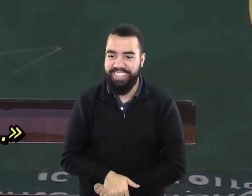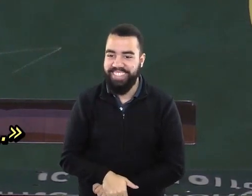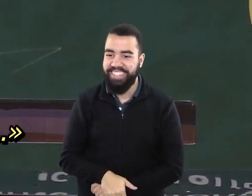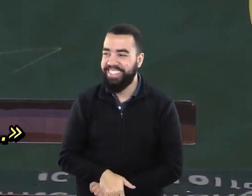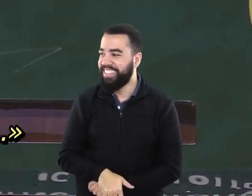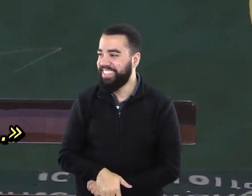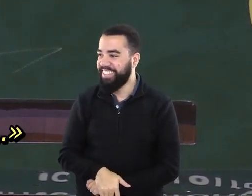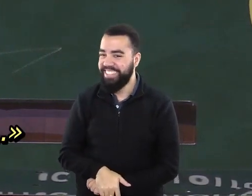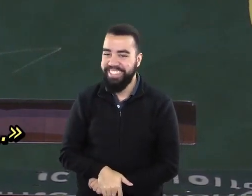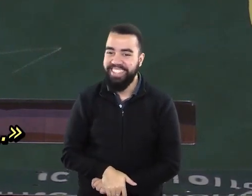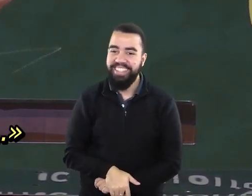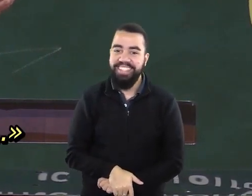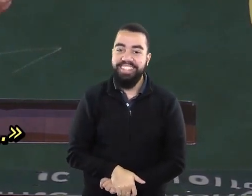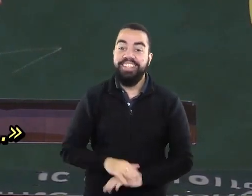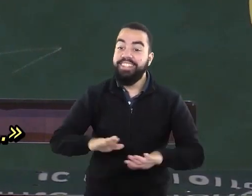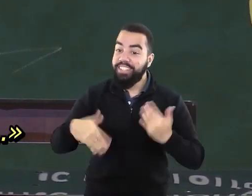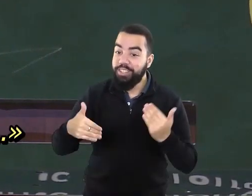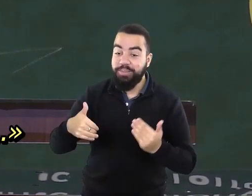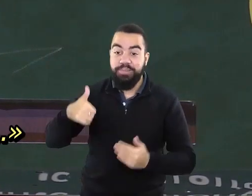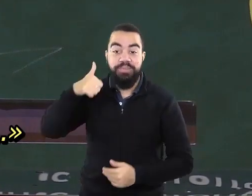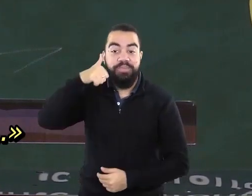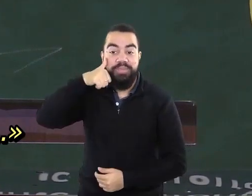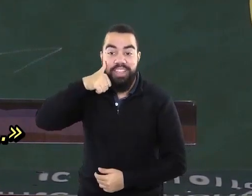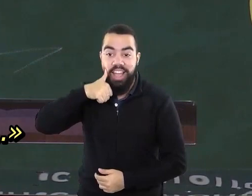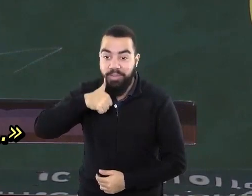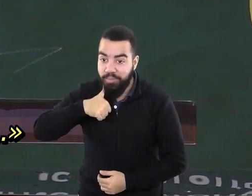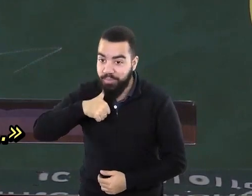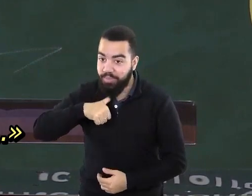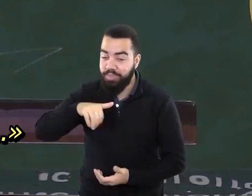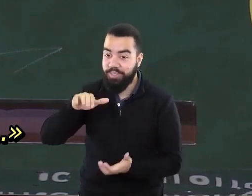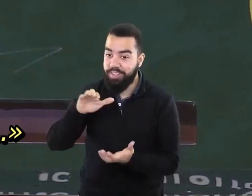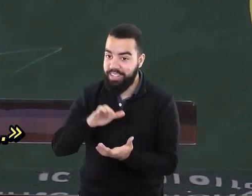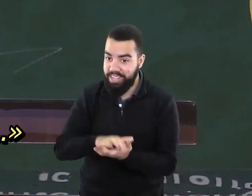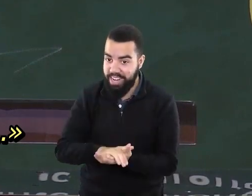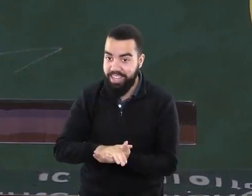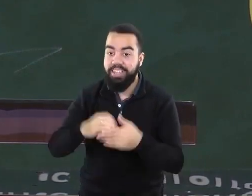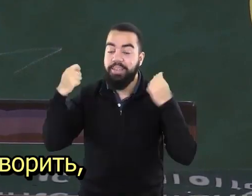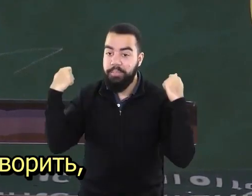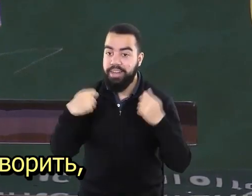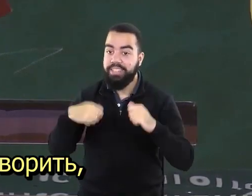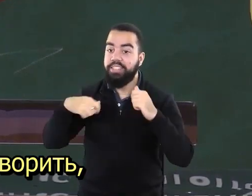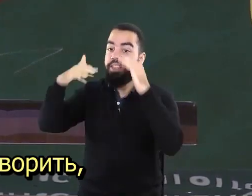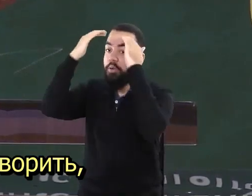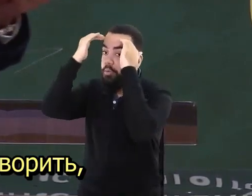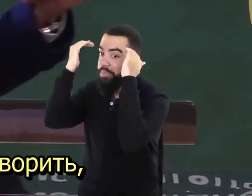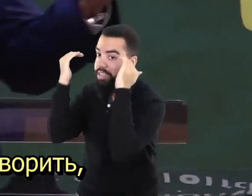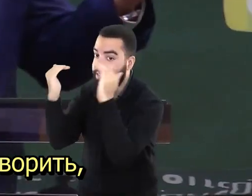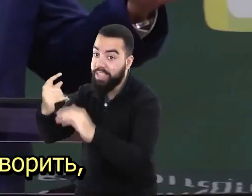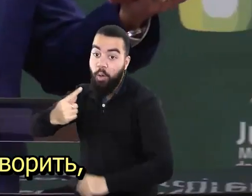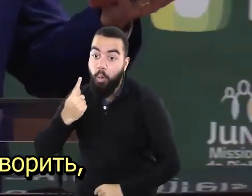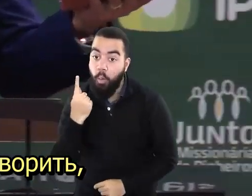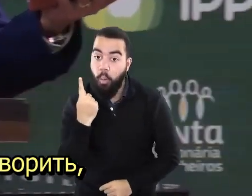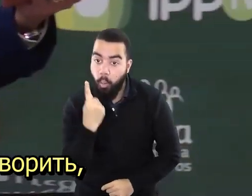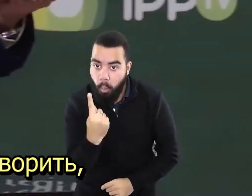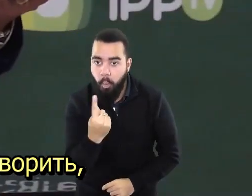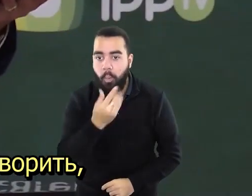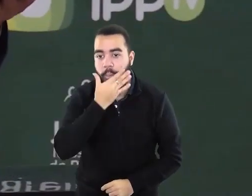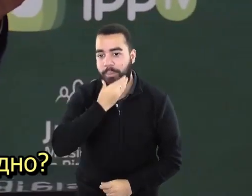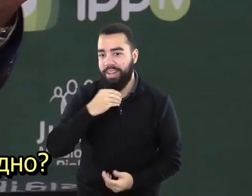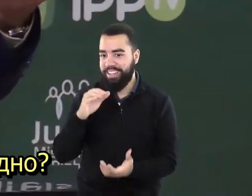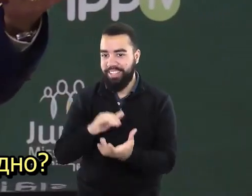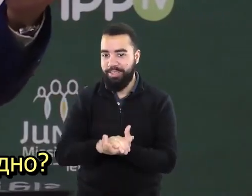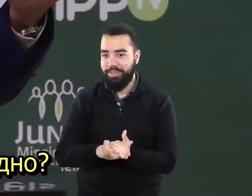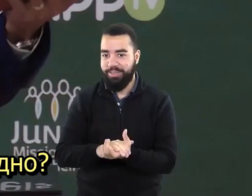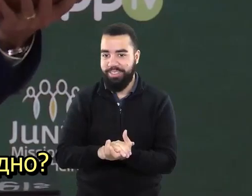Como as mulheres sejam submissas, não aos seus maridos, ela só tem um marido, ao seu marido. Então preste atenção na hora de falar, para você